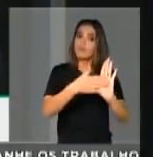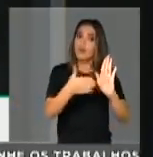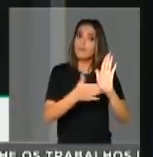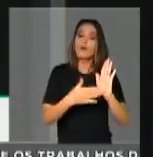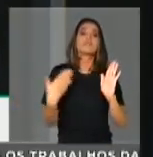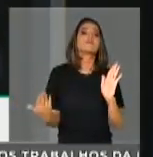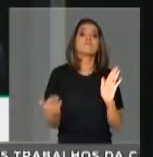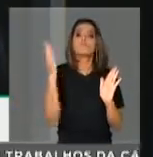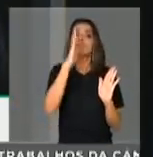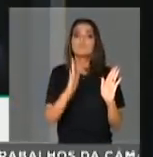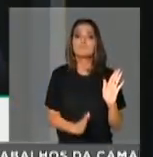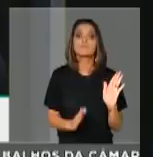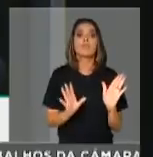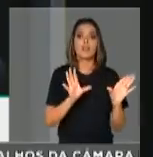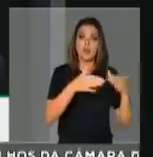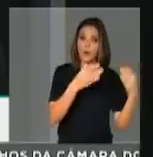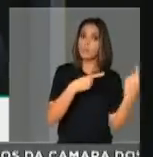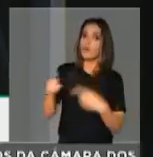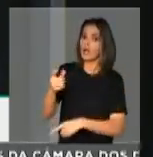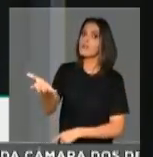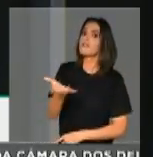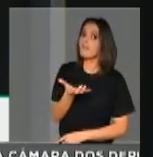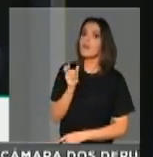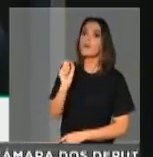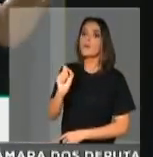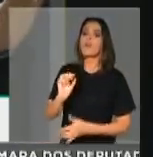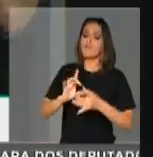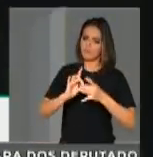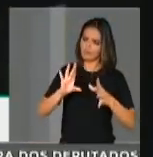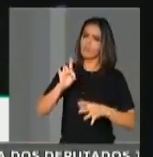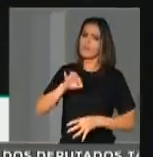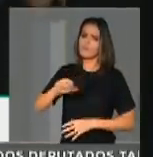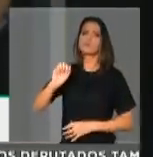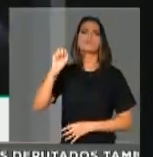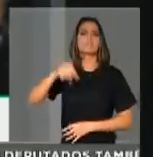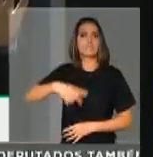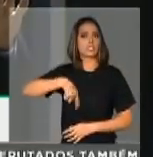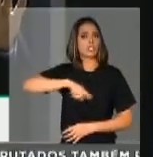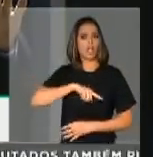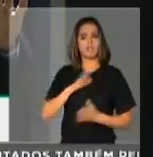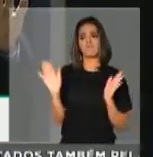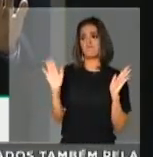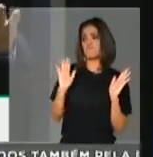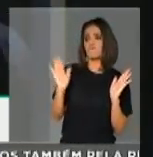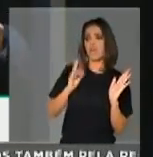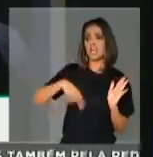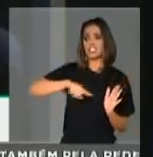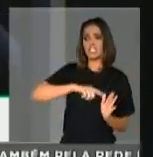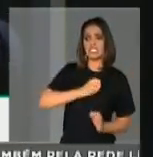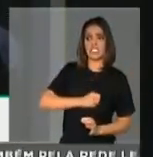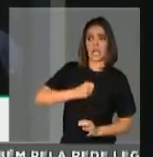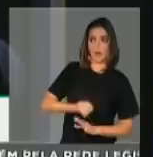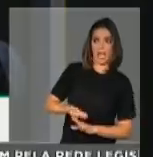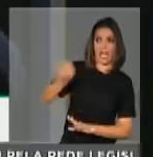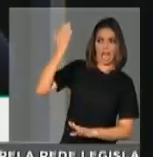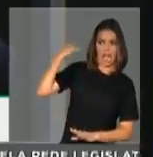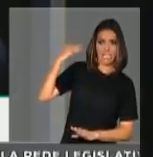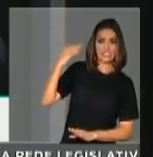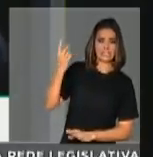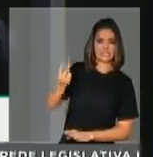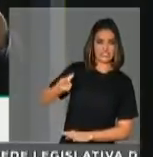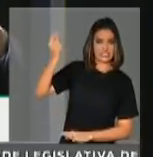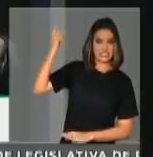país, conviver com a oposição, porque assim diz a democracia. Nós, ao contrário do presidente, não temos saudade da ditadura, porque a gente quer uma